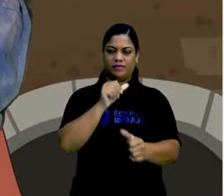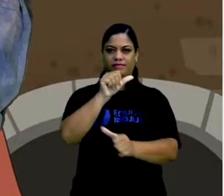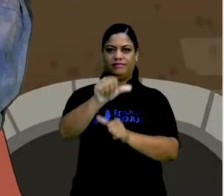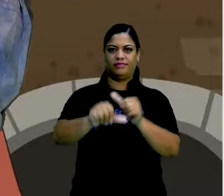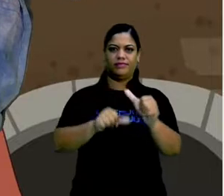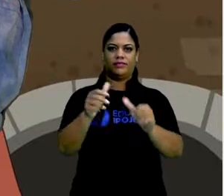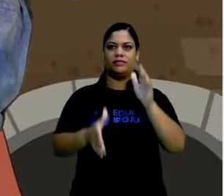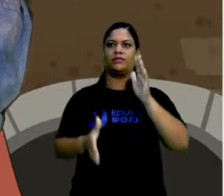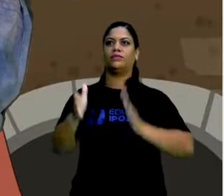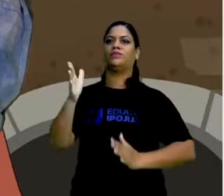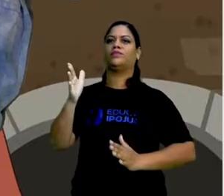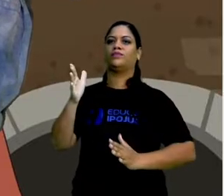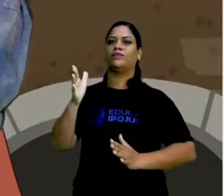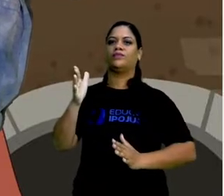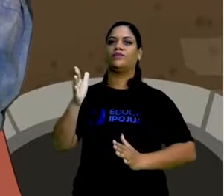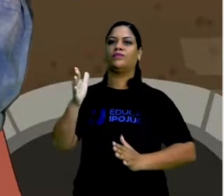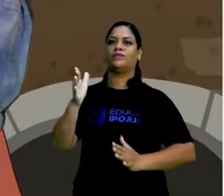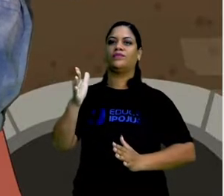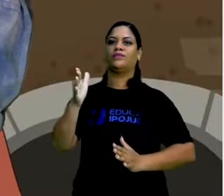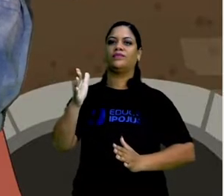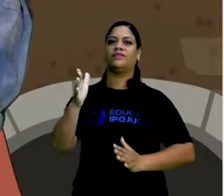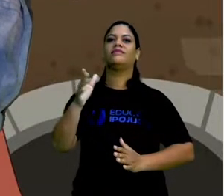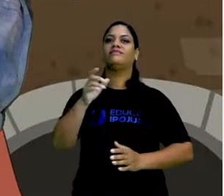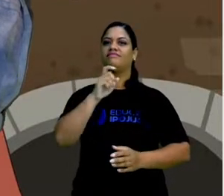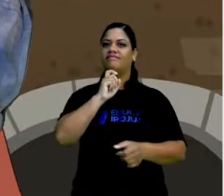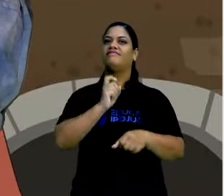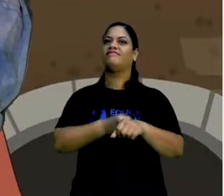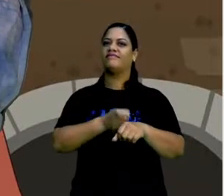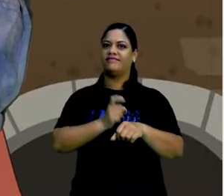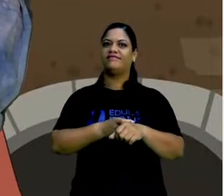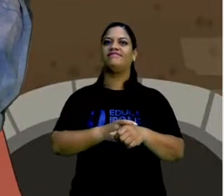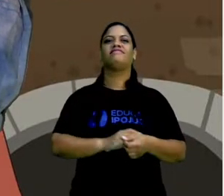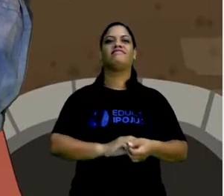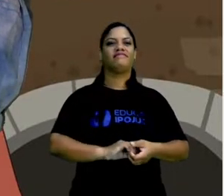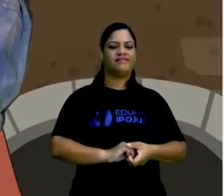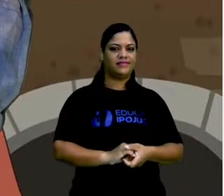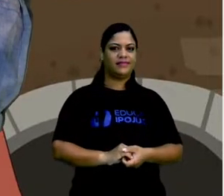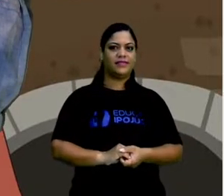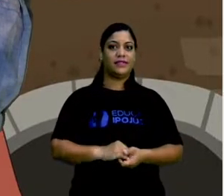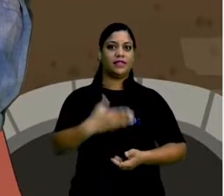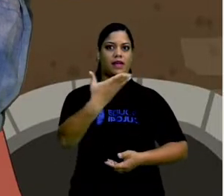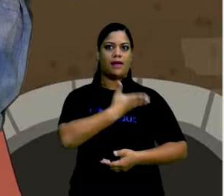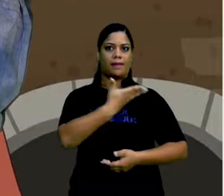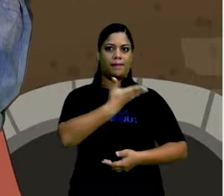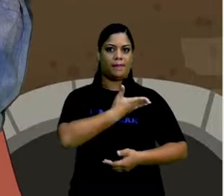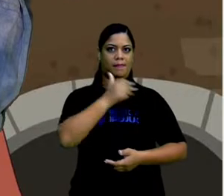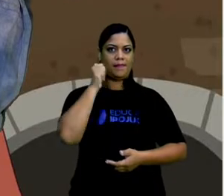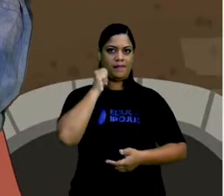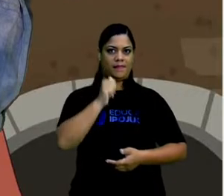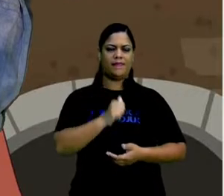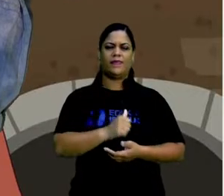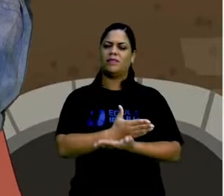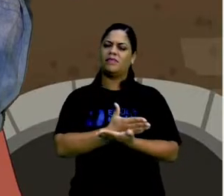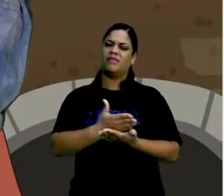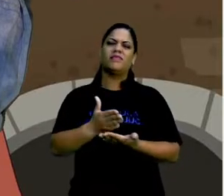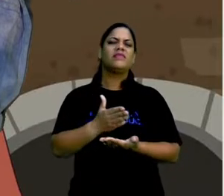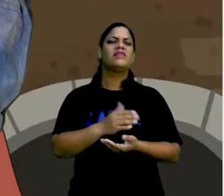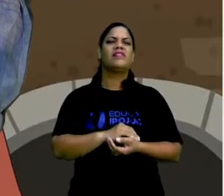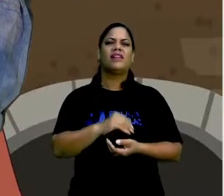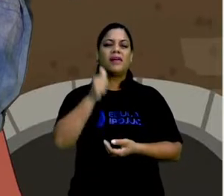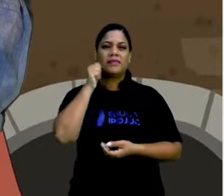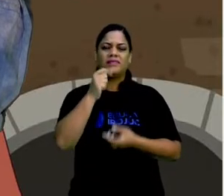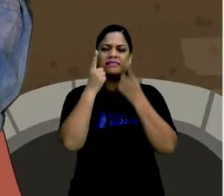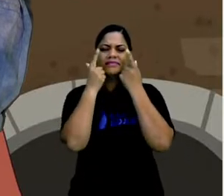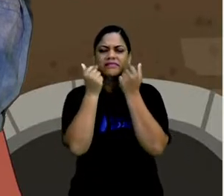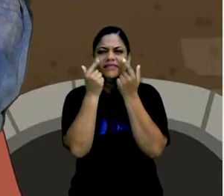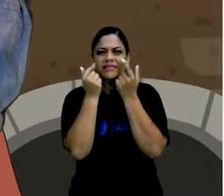ele em uma estátua. De gelo. De gelo. E sua amiga começou a chorar. Olha